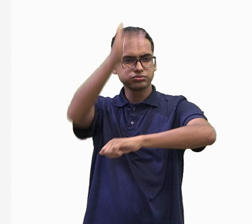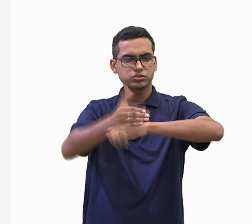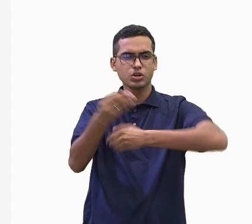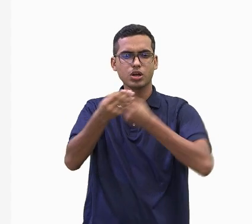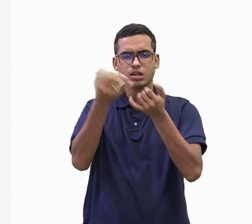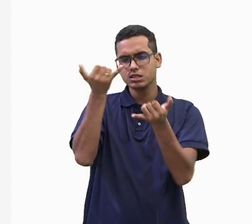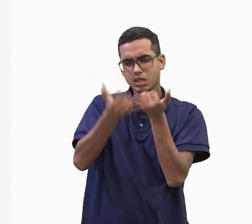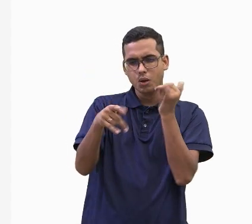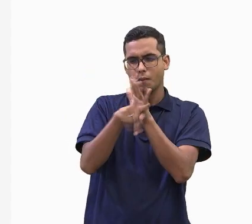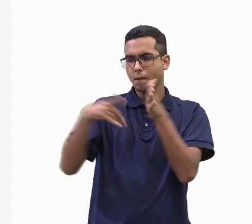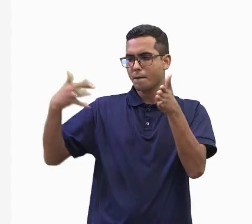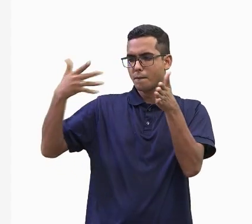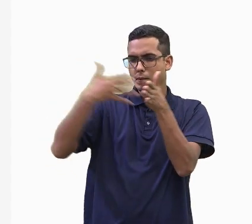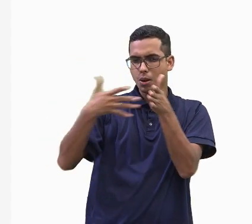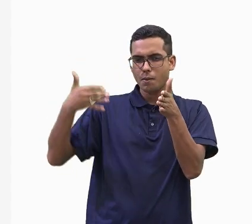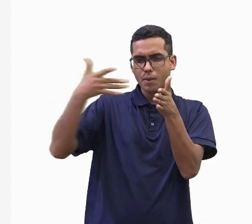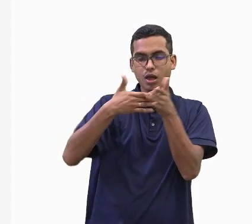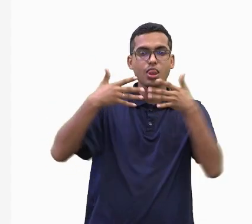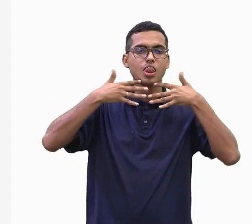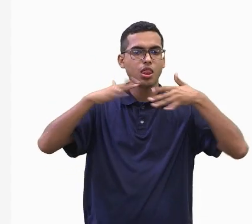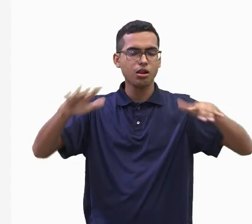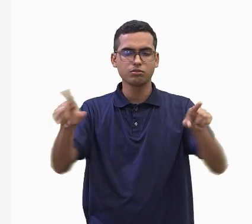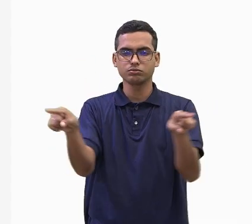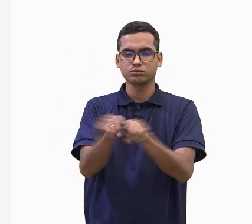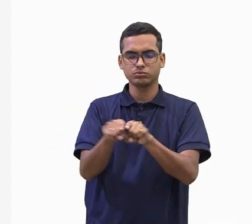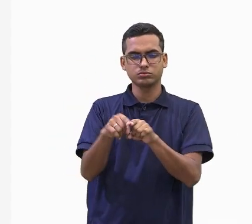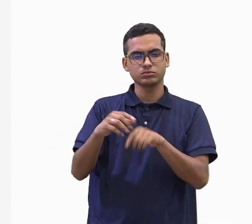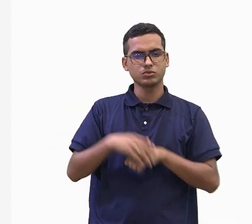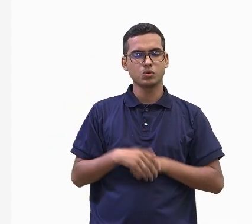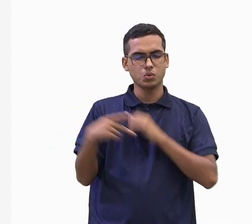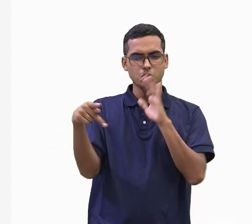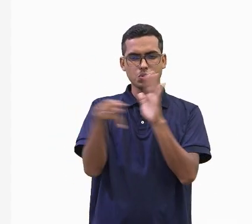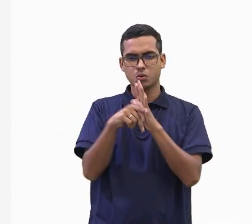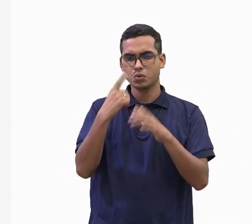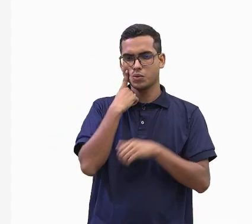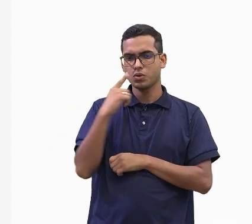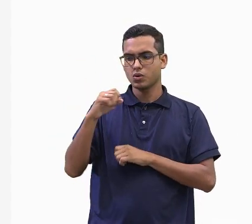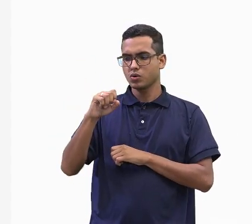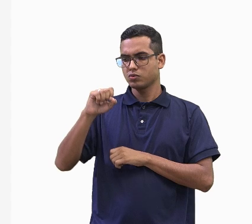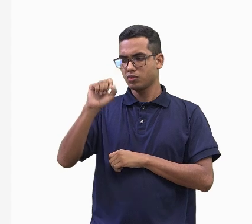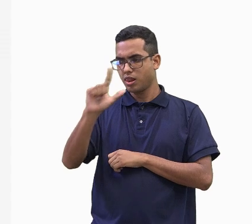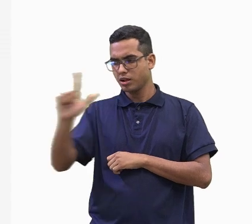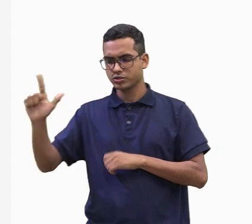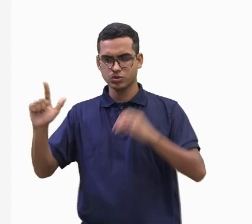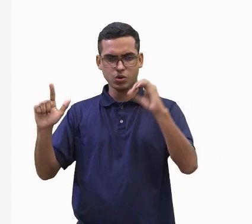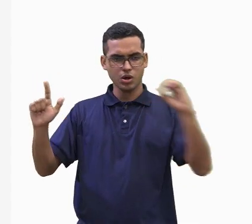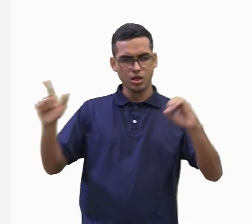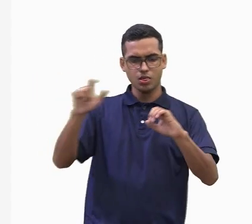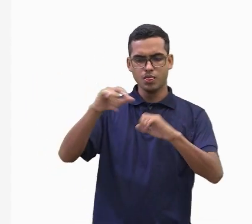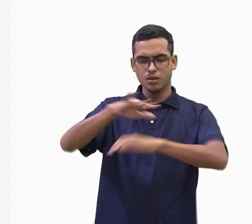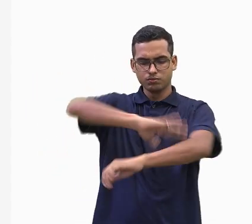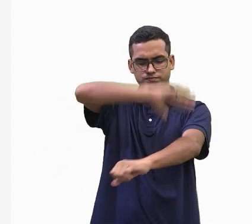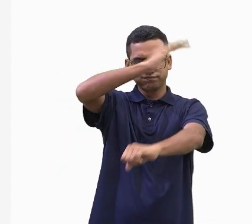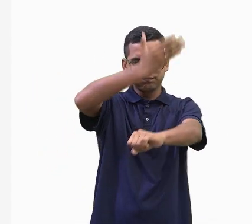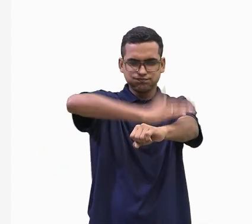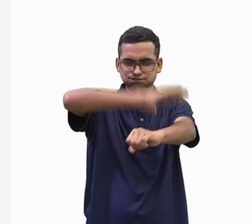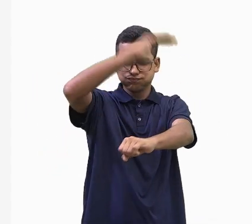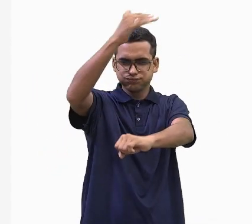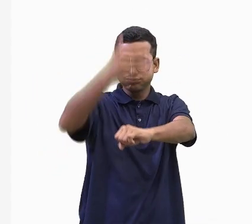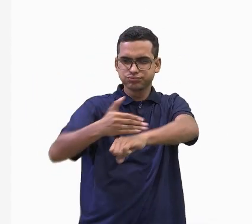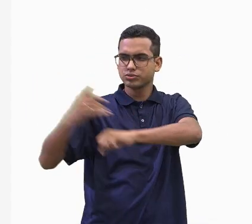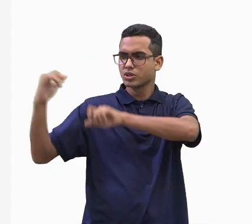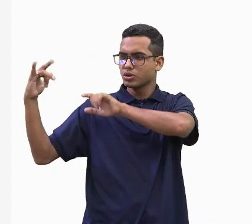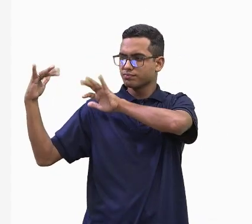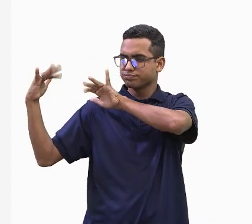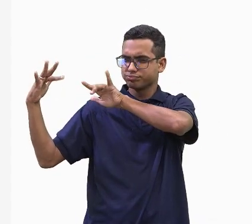pelo continente, pelo lado leste, ela acaba devolvendo para o leste, e todas aquelas outras condições climáticas que vêm